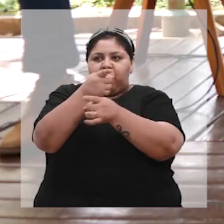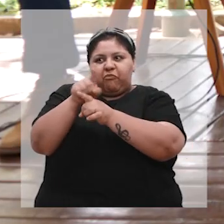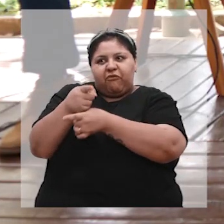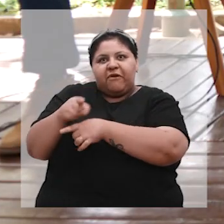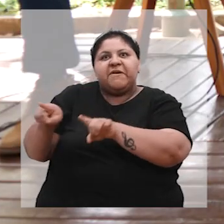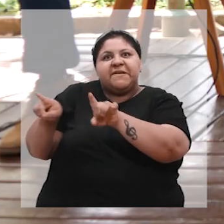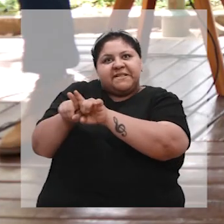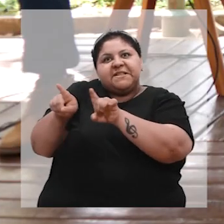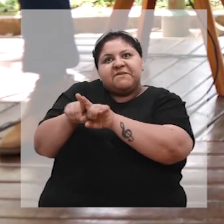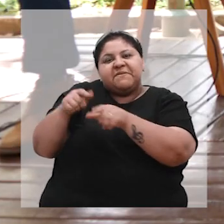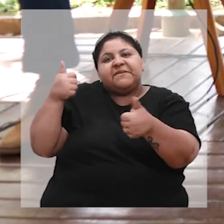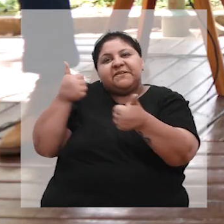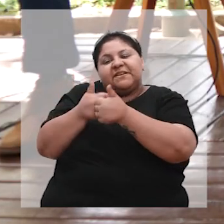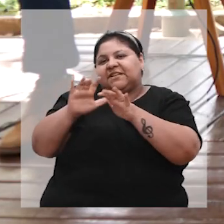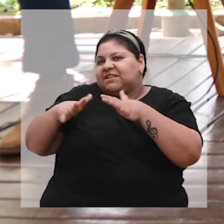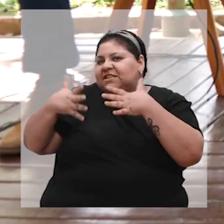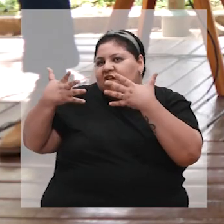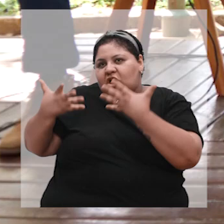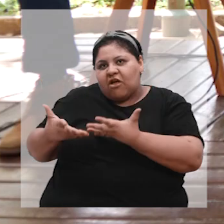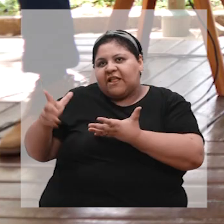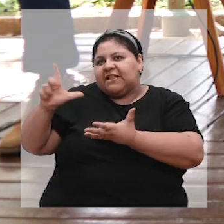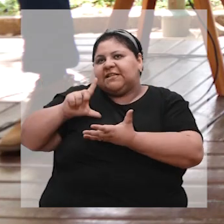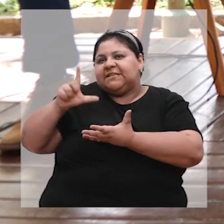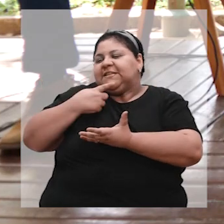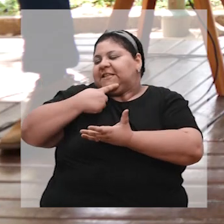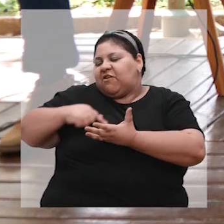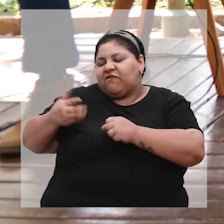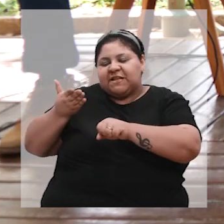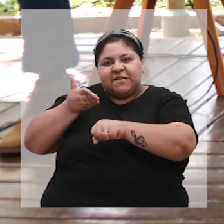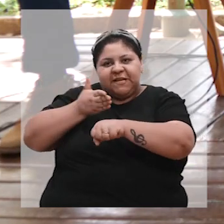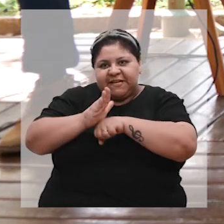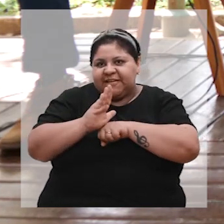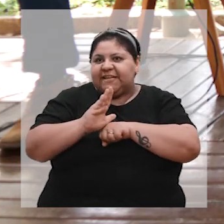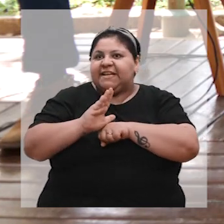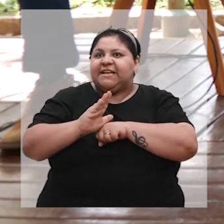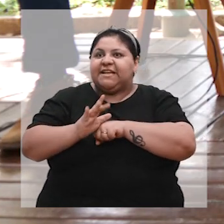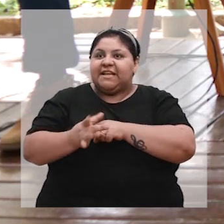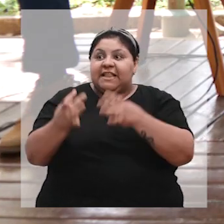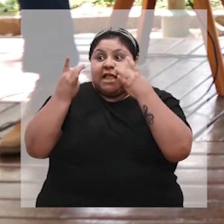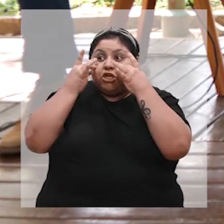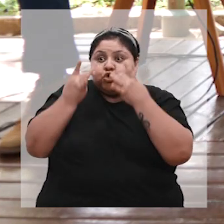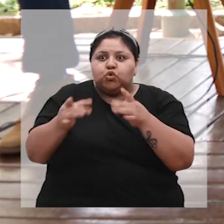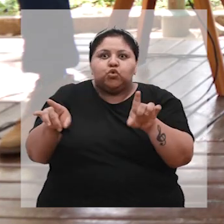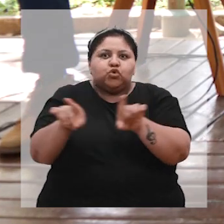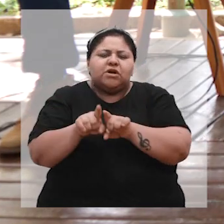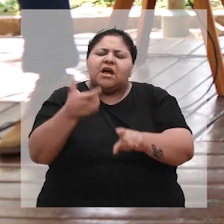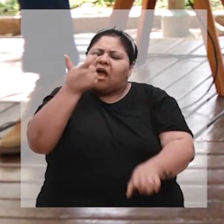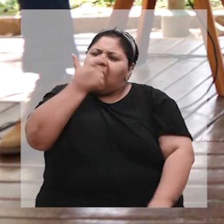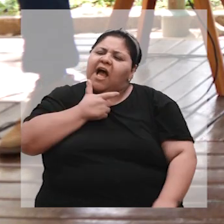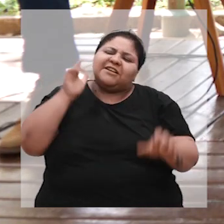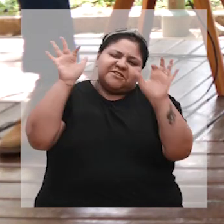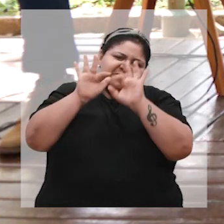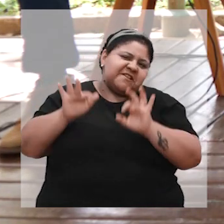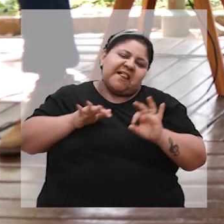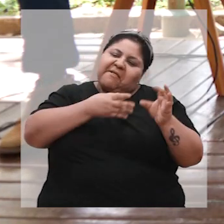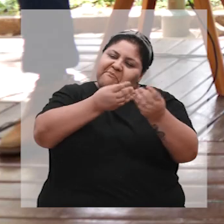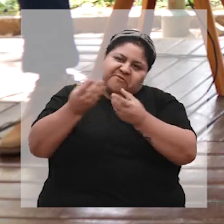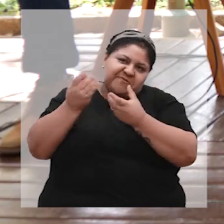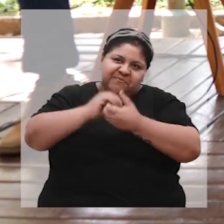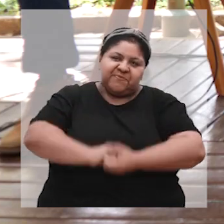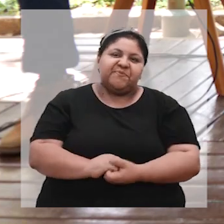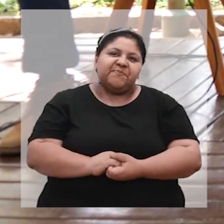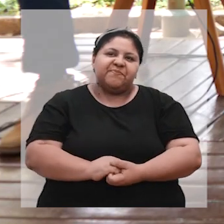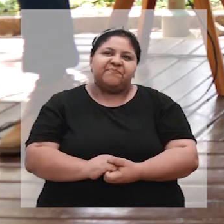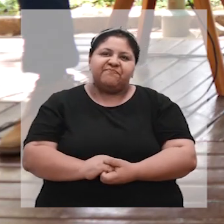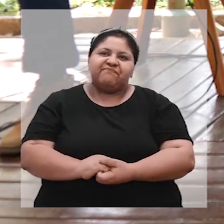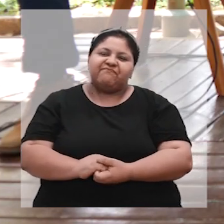das escolas. Então, todo mundo tem vontade de participar, quer estar presente. E isso acho que nos alegra demais, Vânia.